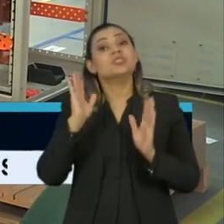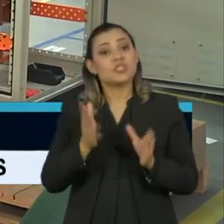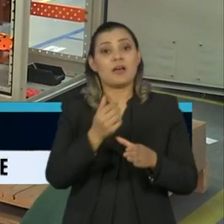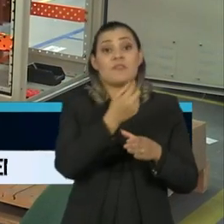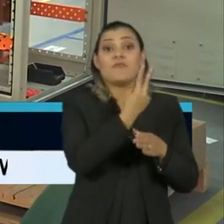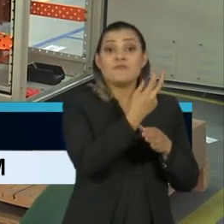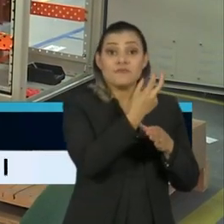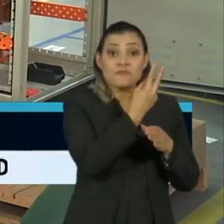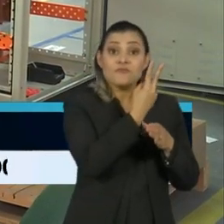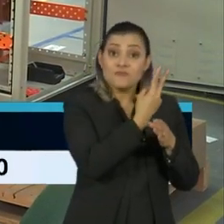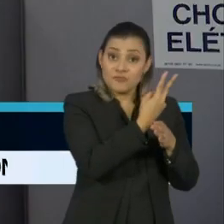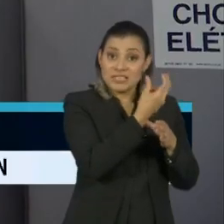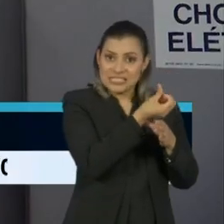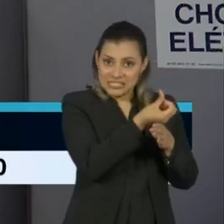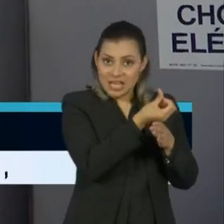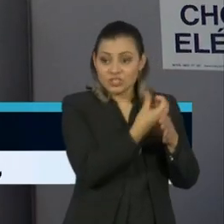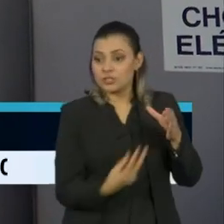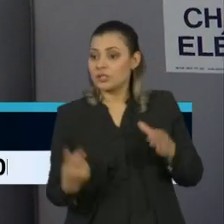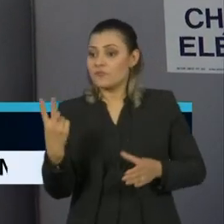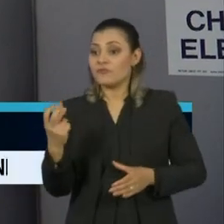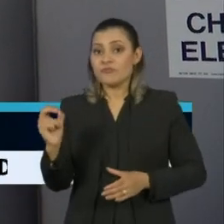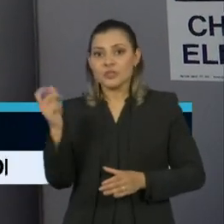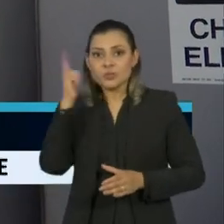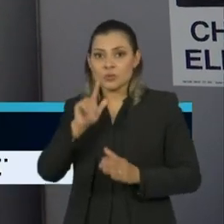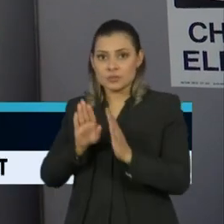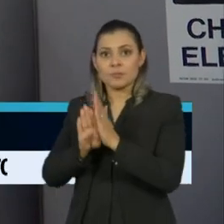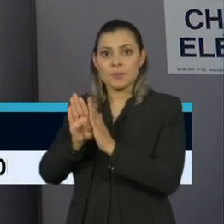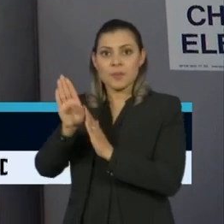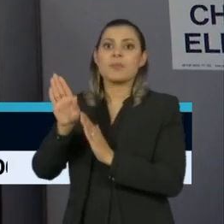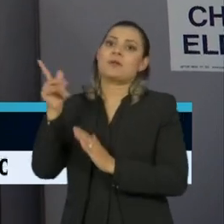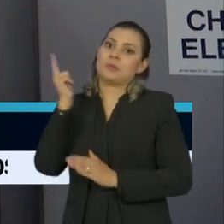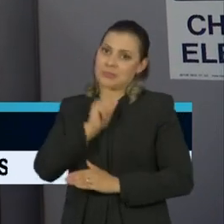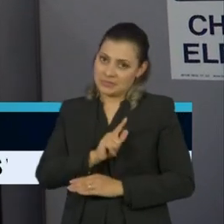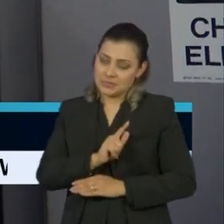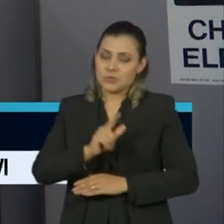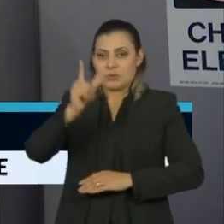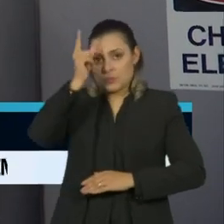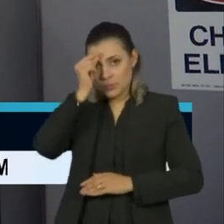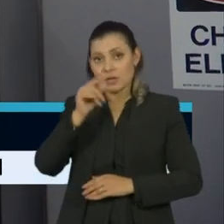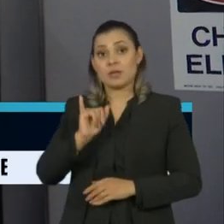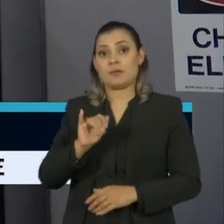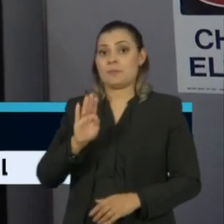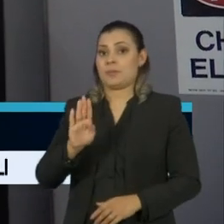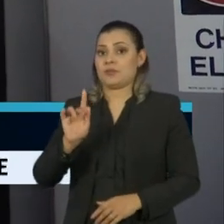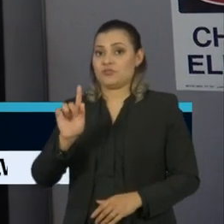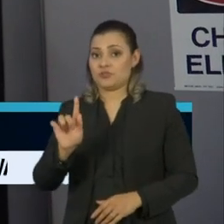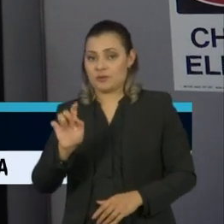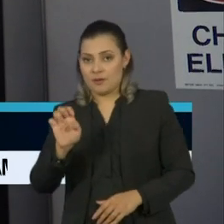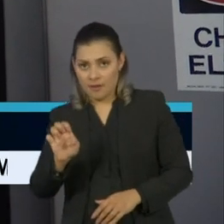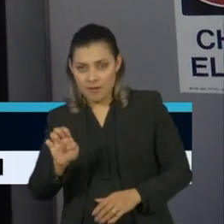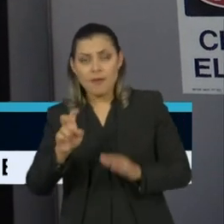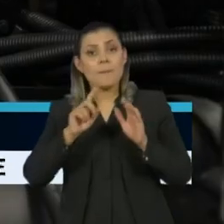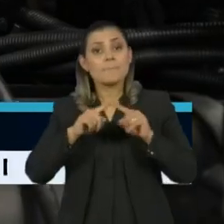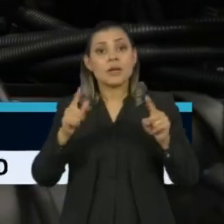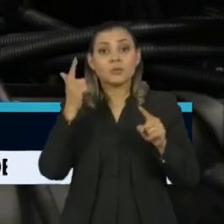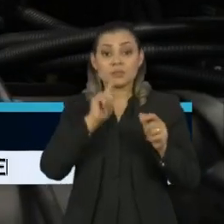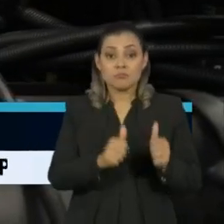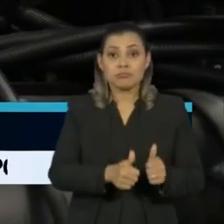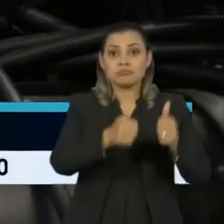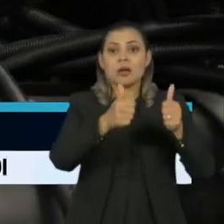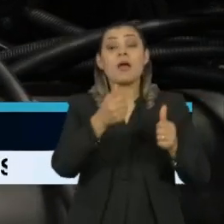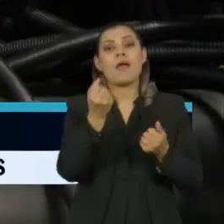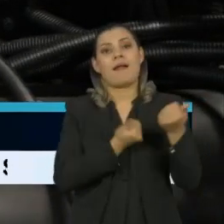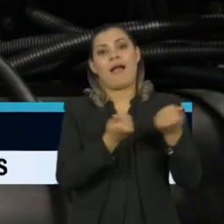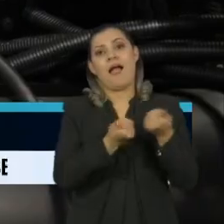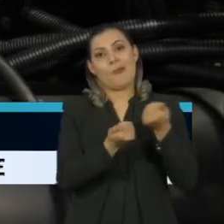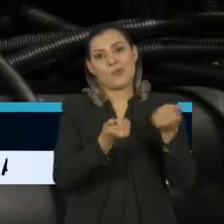26 setores analisados, um crescimento generalizado nos cálculos do IBGE. Quem mais recuperou espaço foi o setor